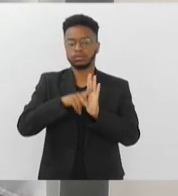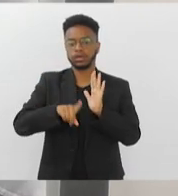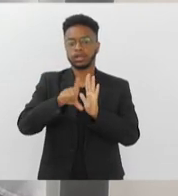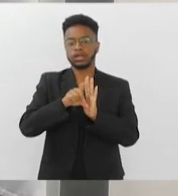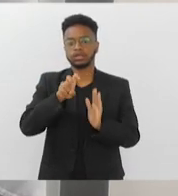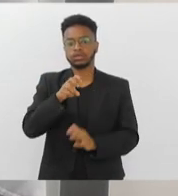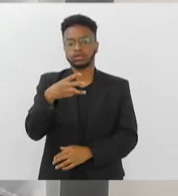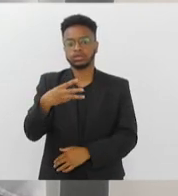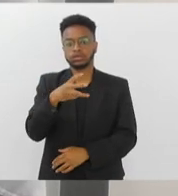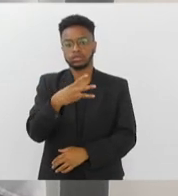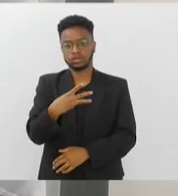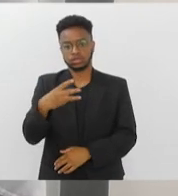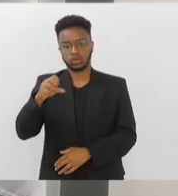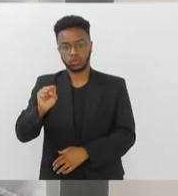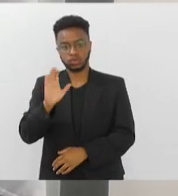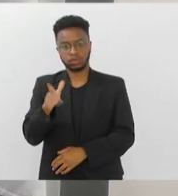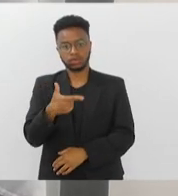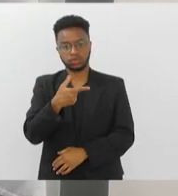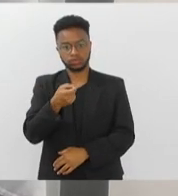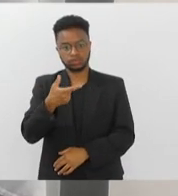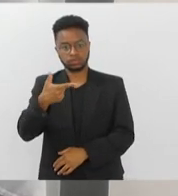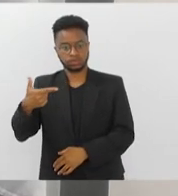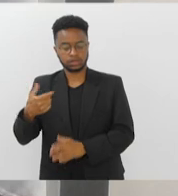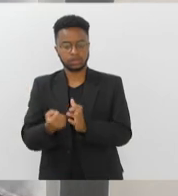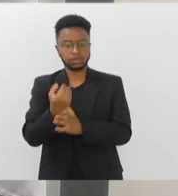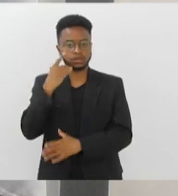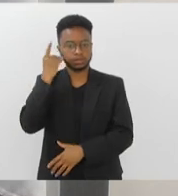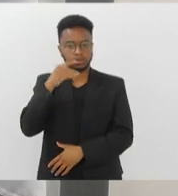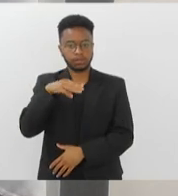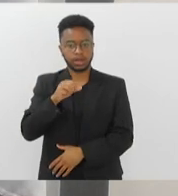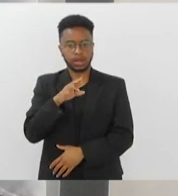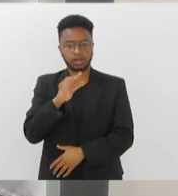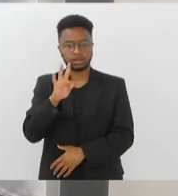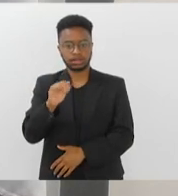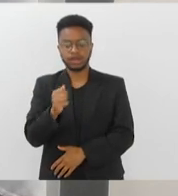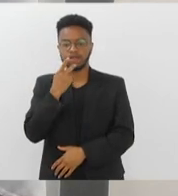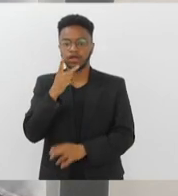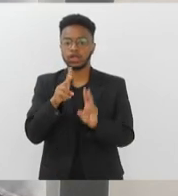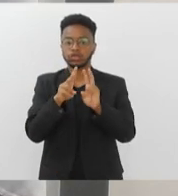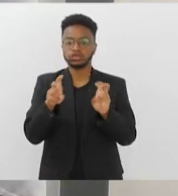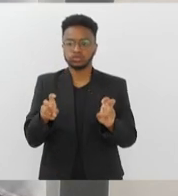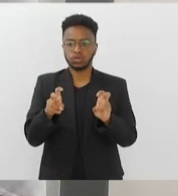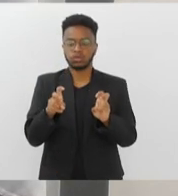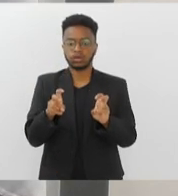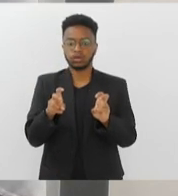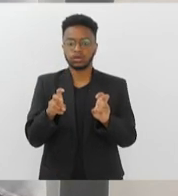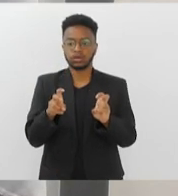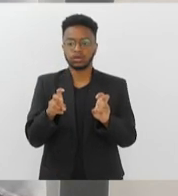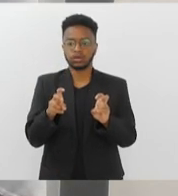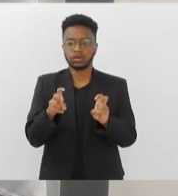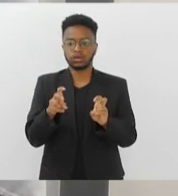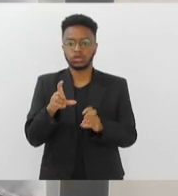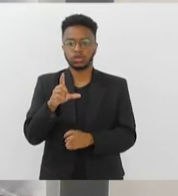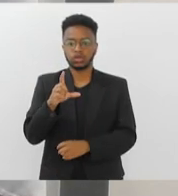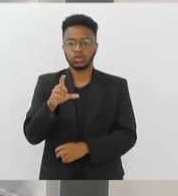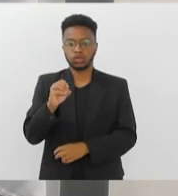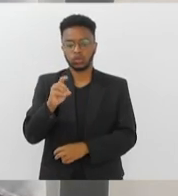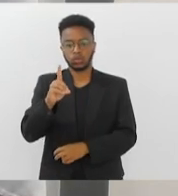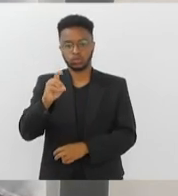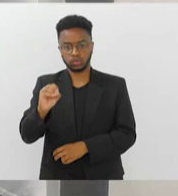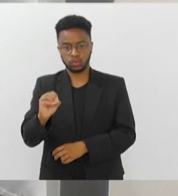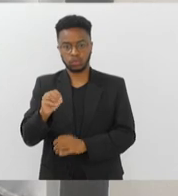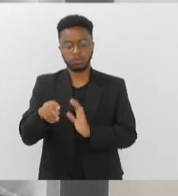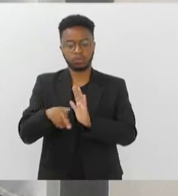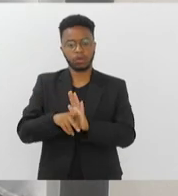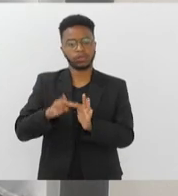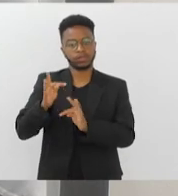5338 de 22, de autoria da deputada Marta Rocha, que dispõe sobre a destinação do lodo proveniente do tratamento